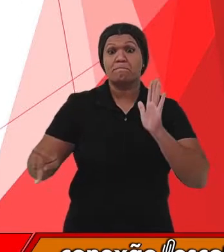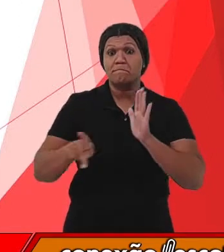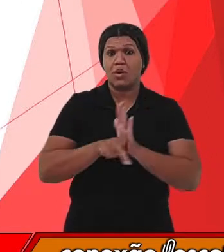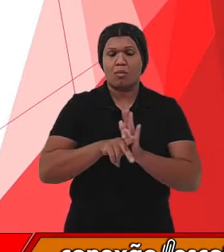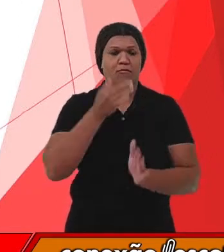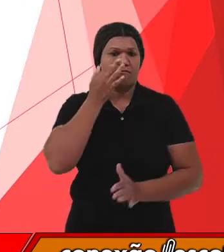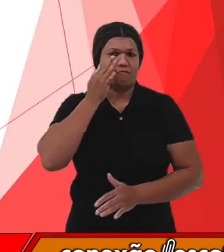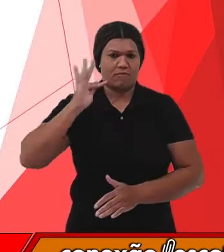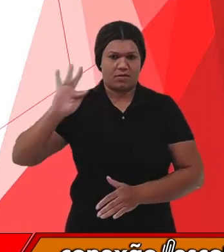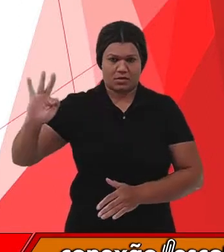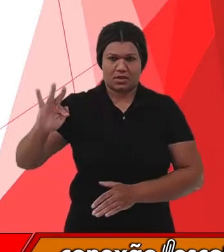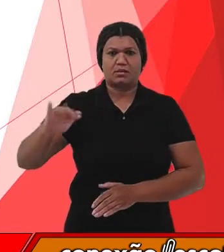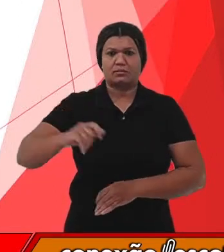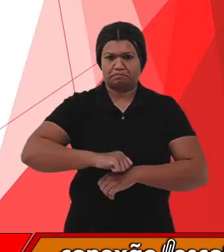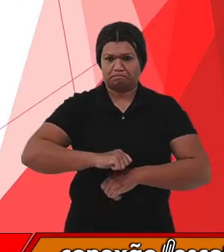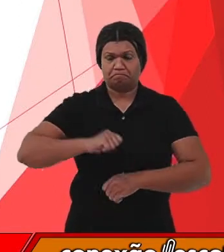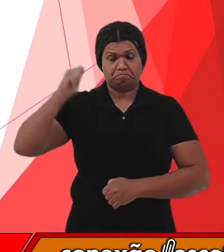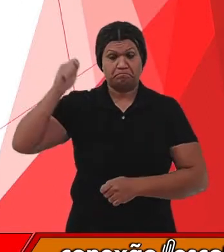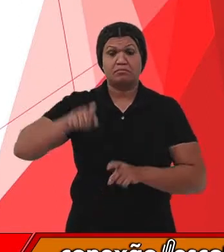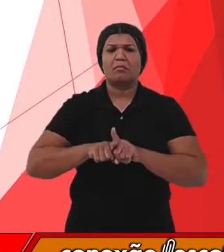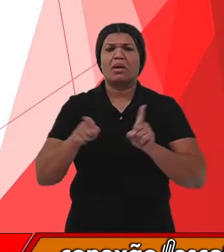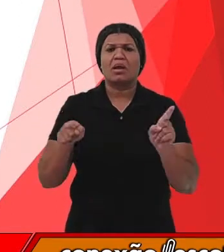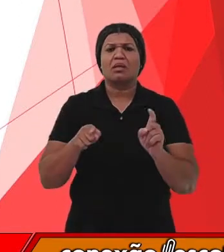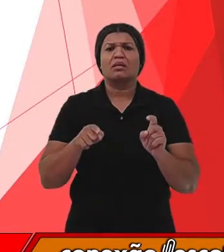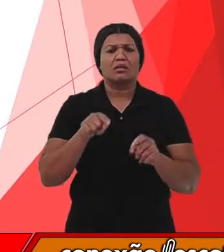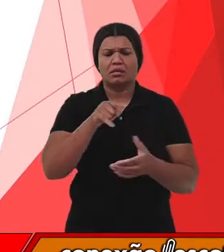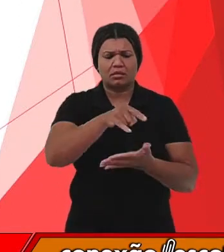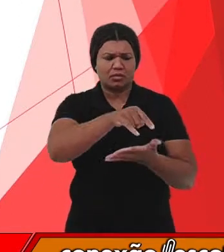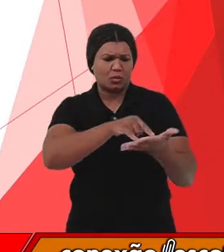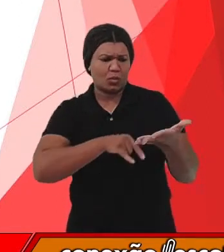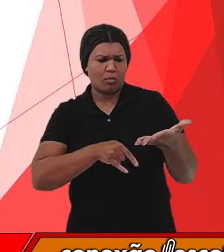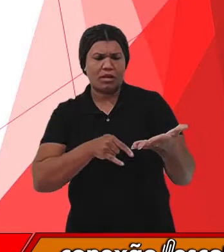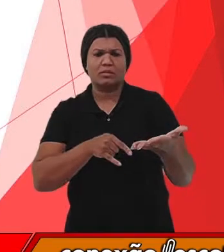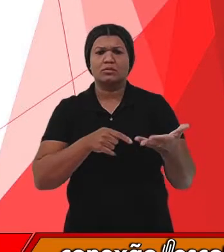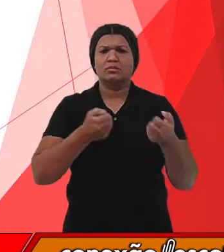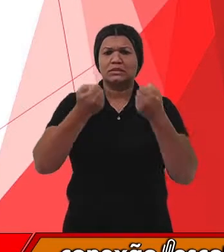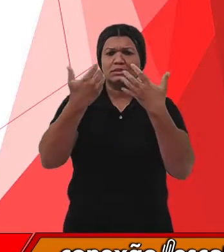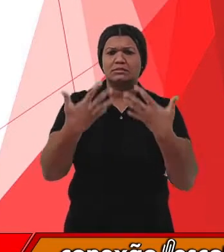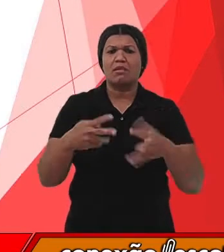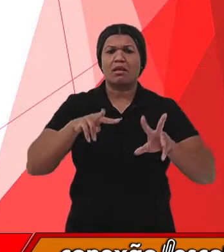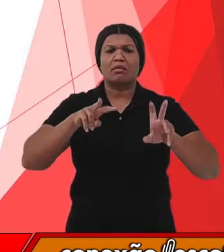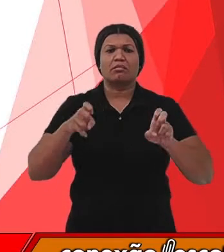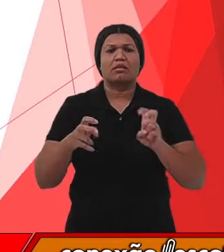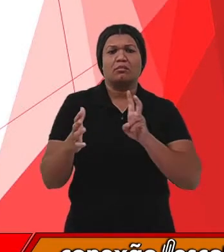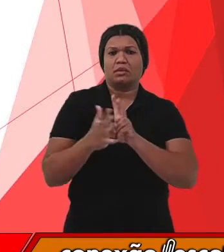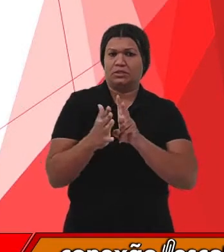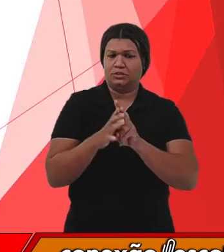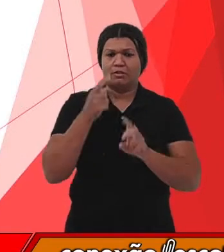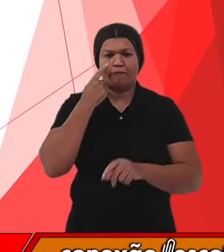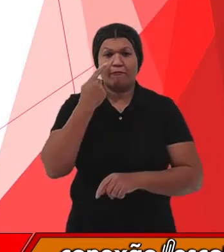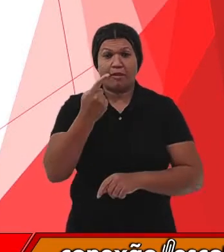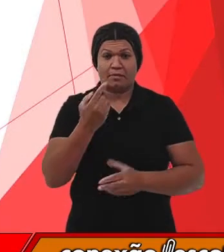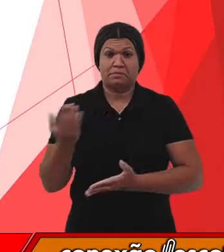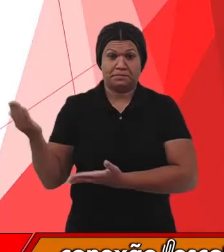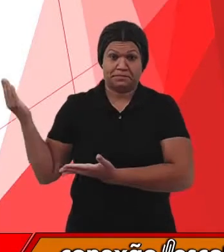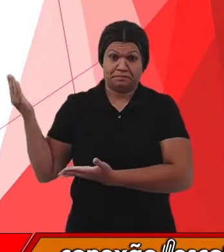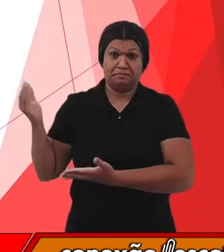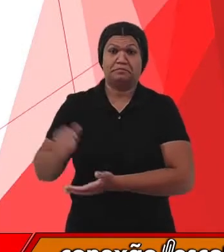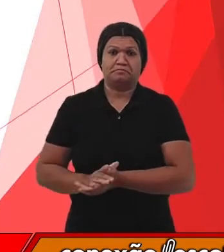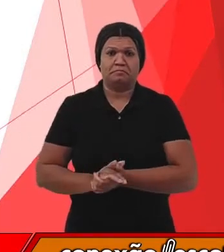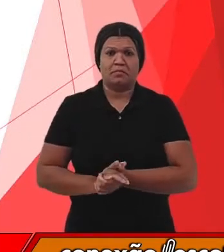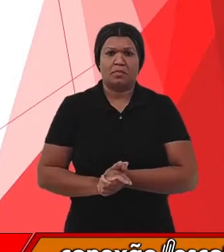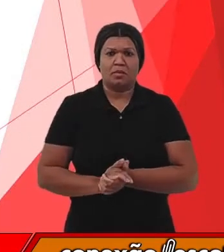que esse documento traz sobre os indígenas? Observe você. Os povos indígenas, eles